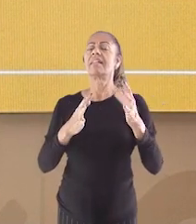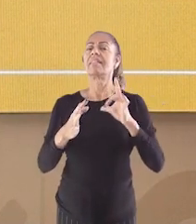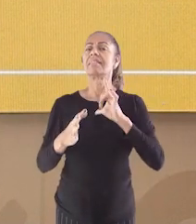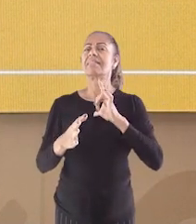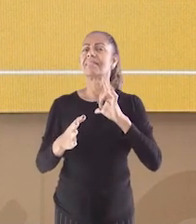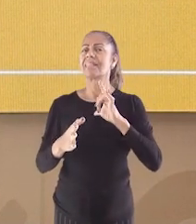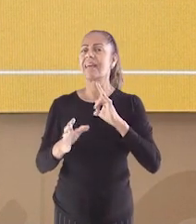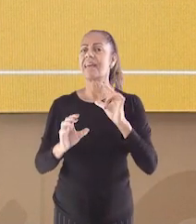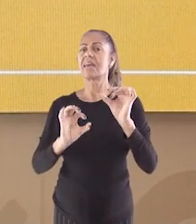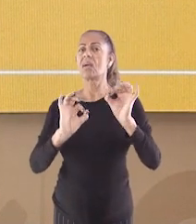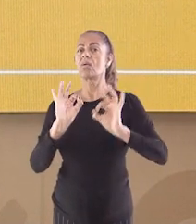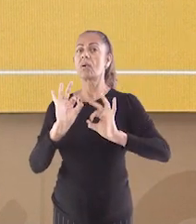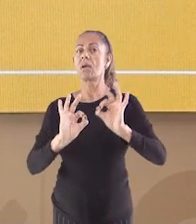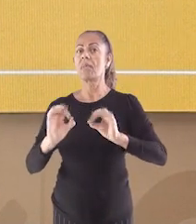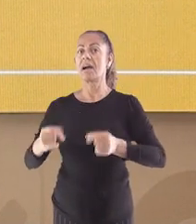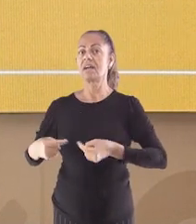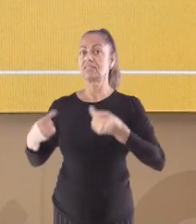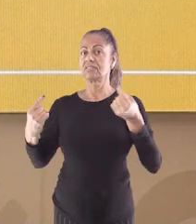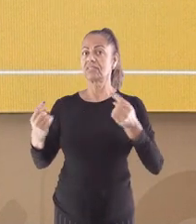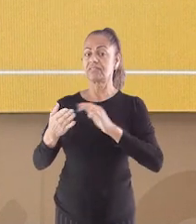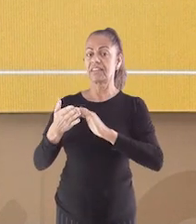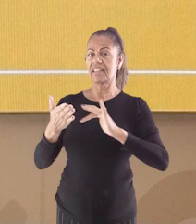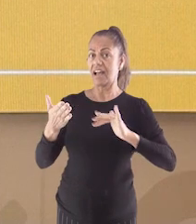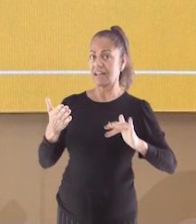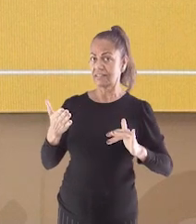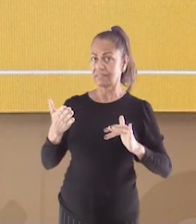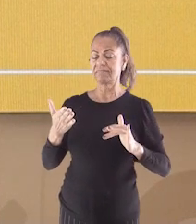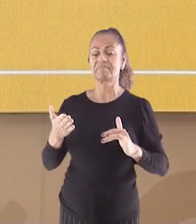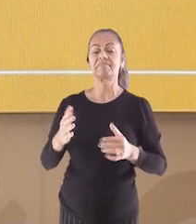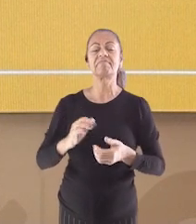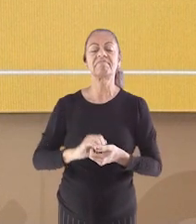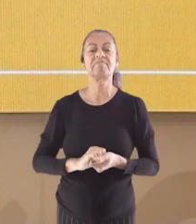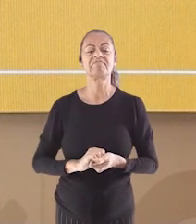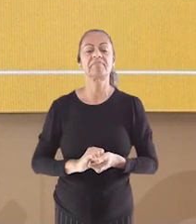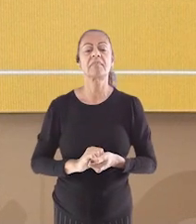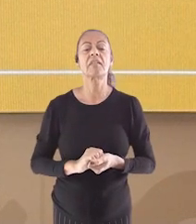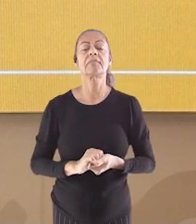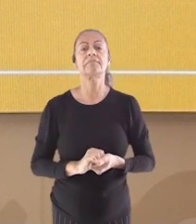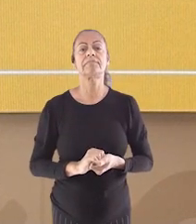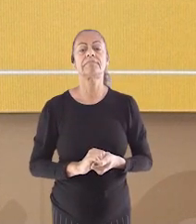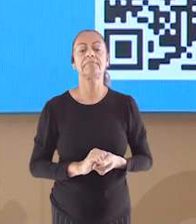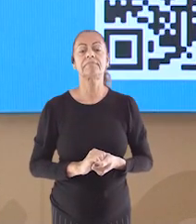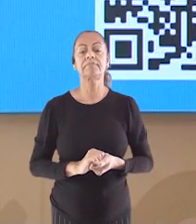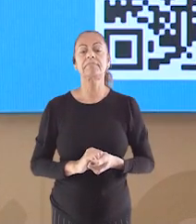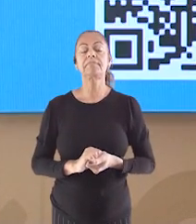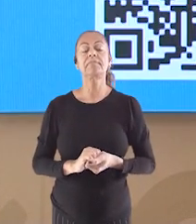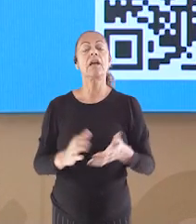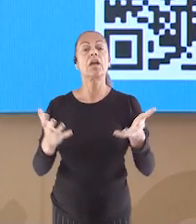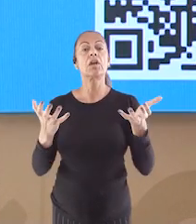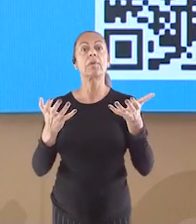dessas. Isso é um maçarico? Saia de perto da lata. Agora,